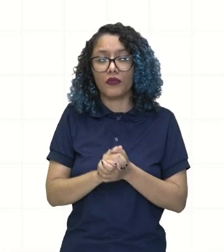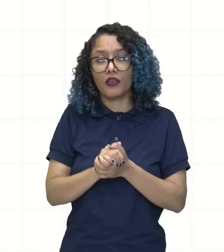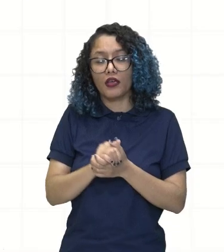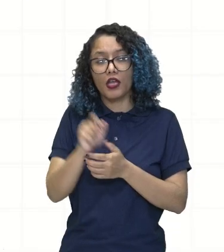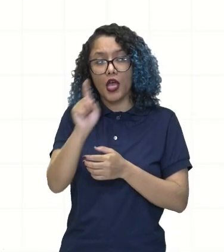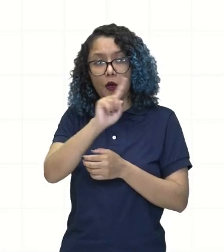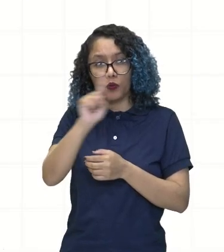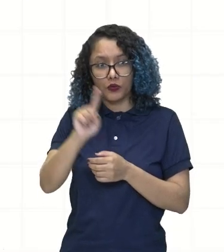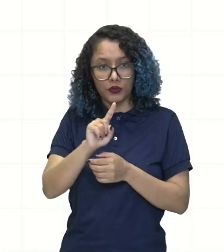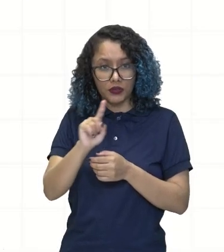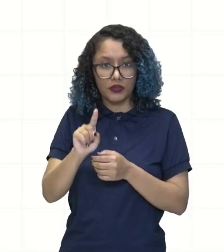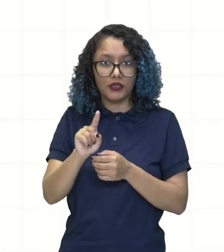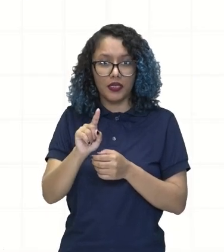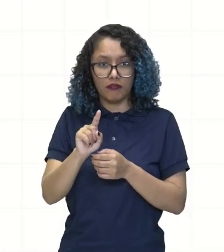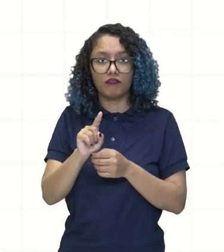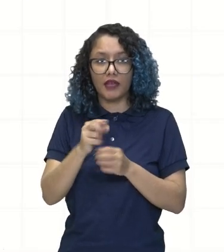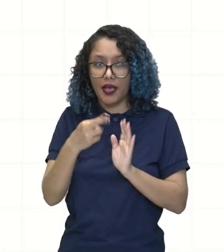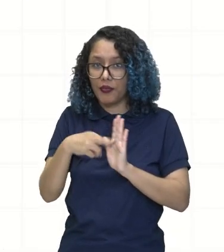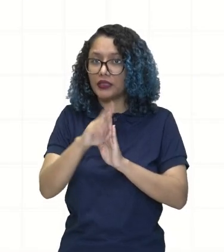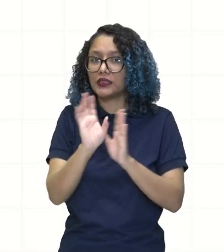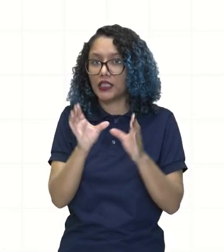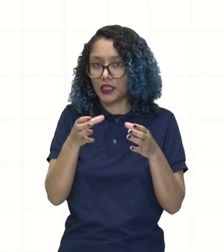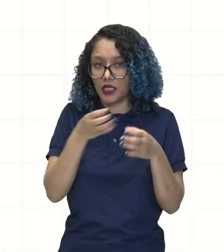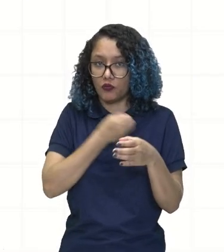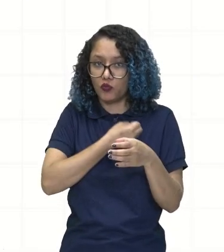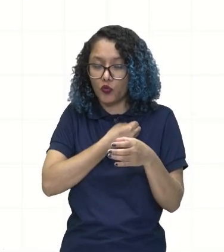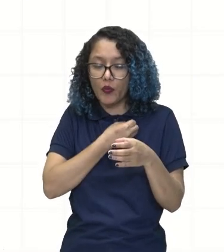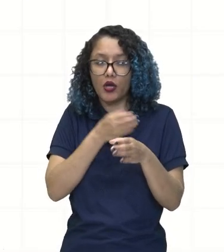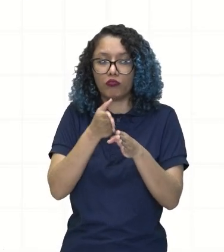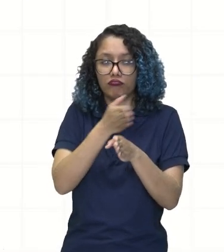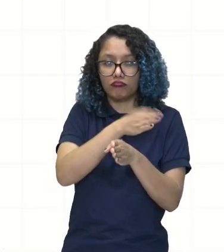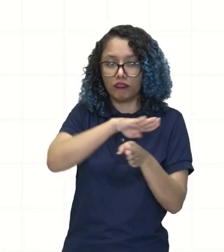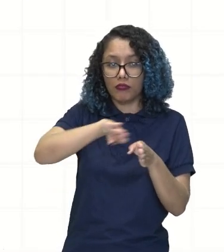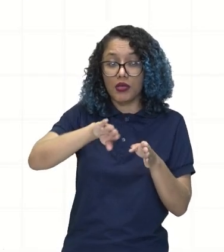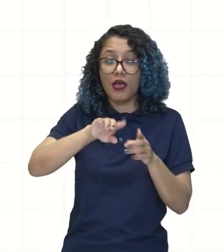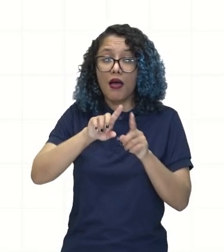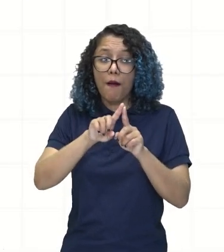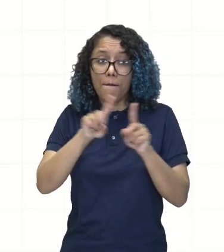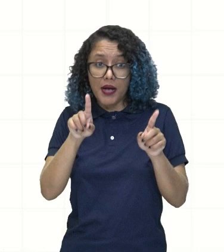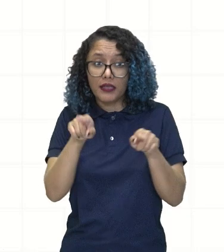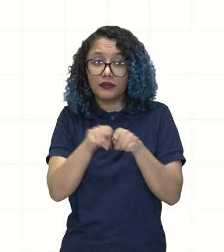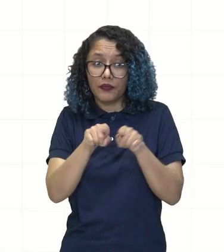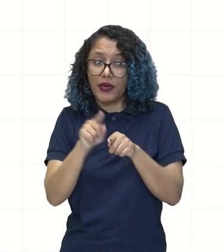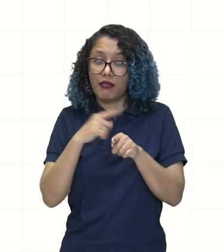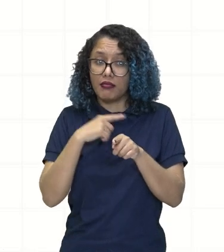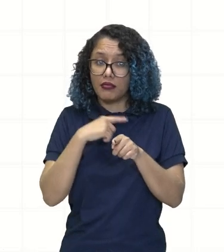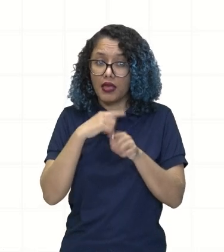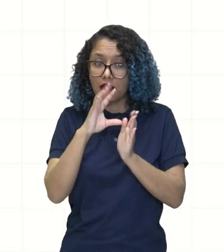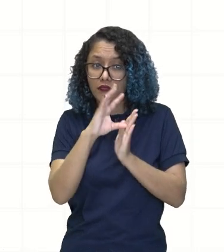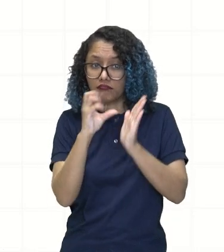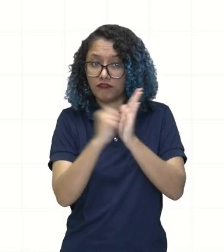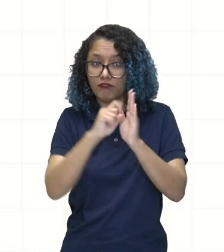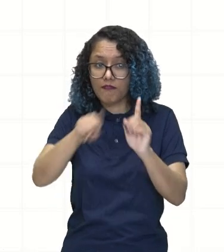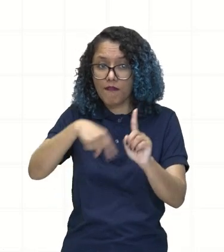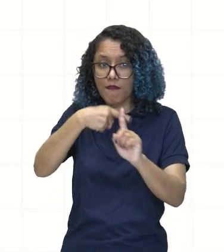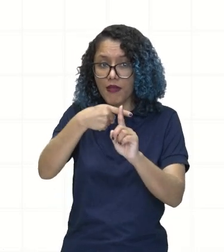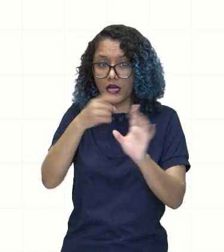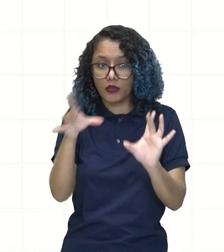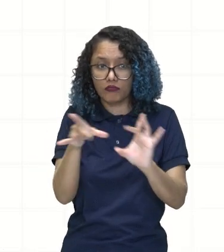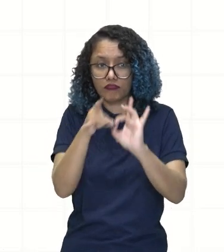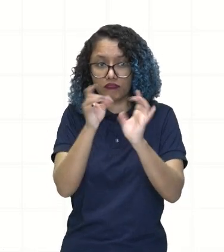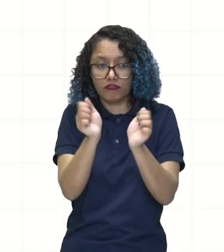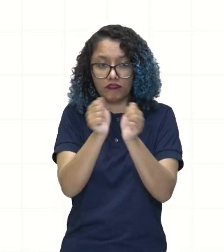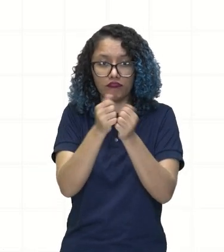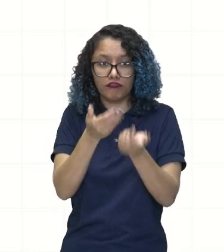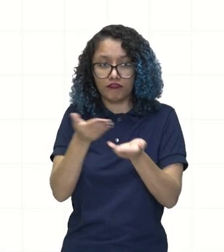a representante do conjunto dos números inteiros, porém com o sinalzinho de mais ali junto com ele. E o